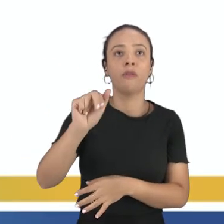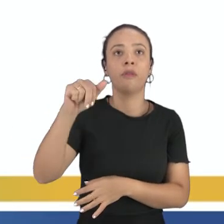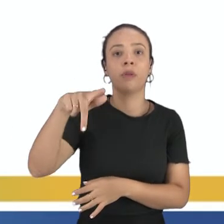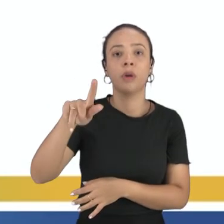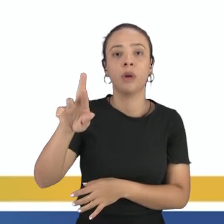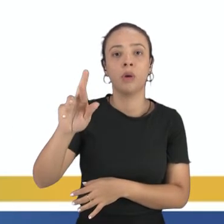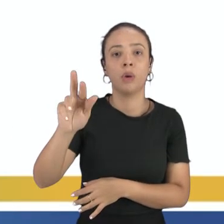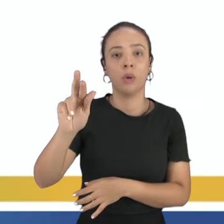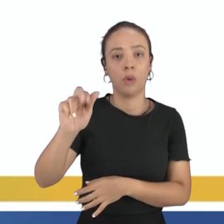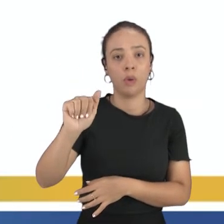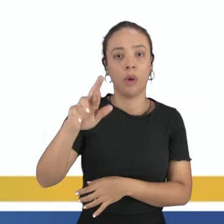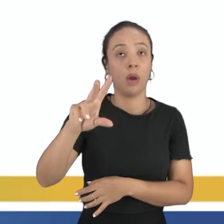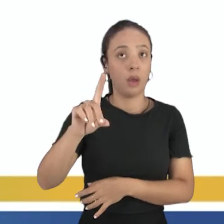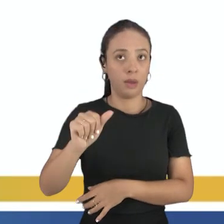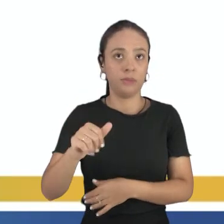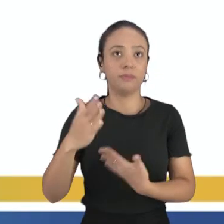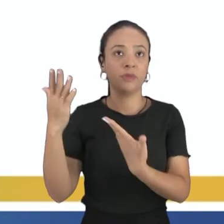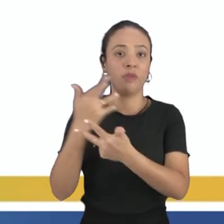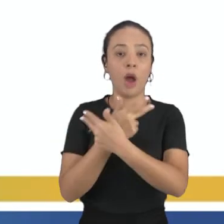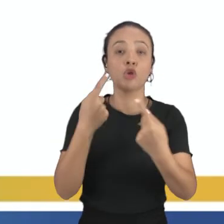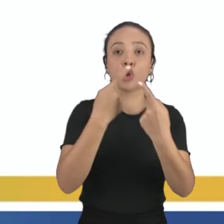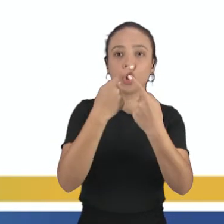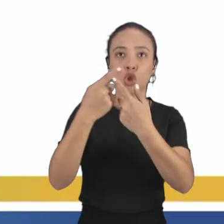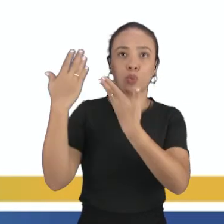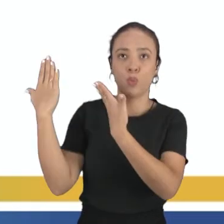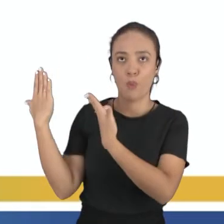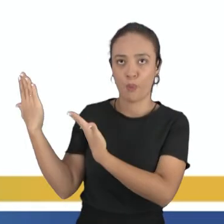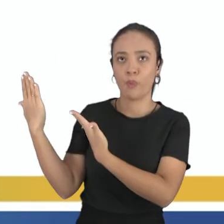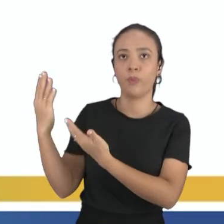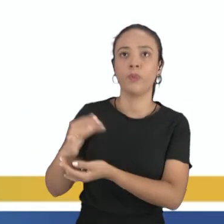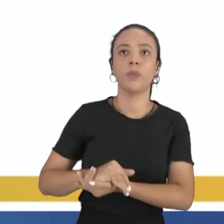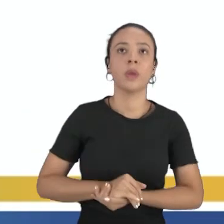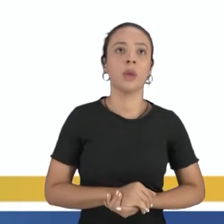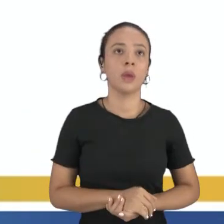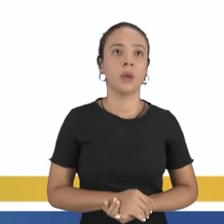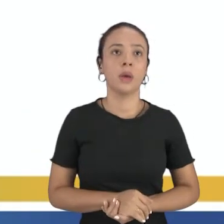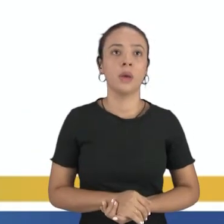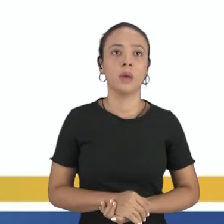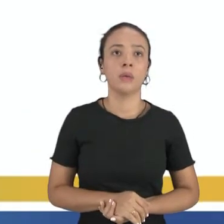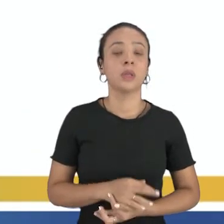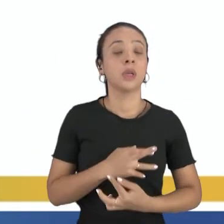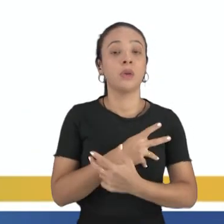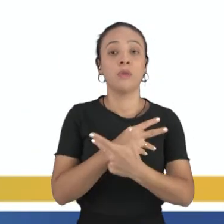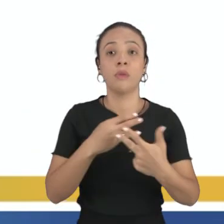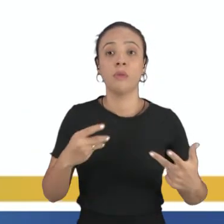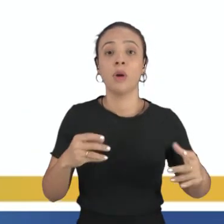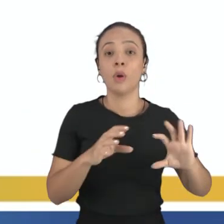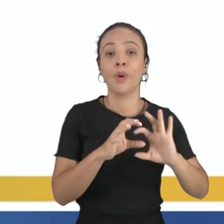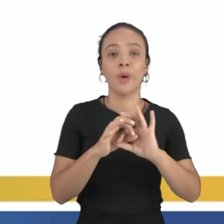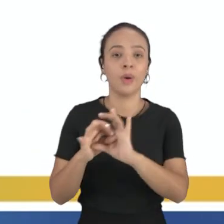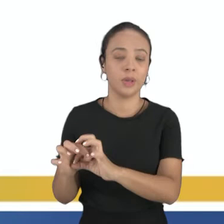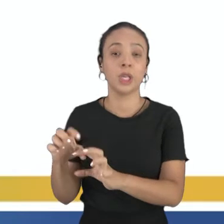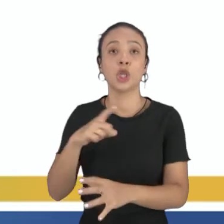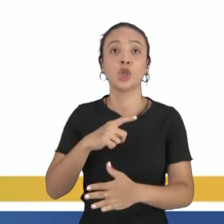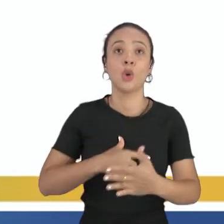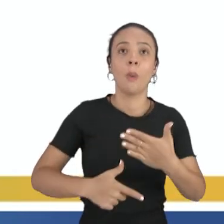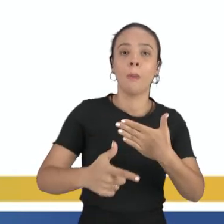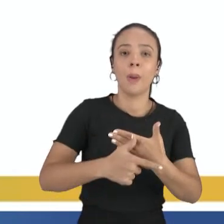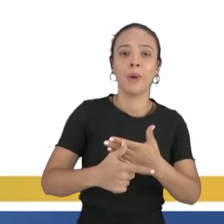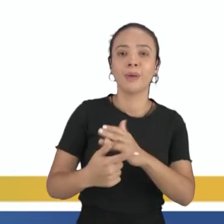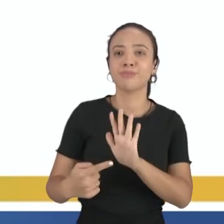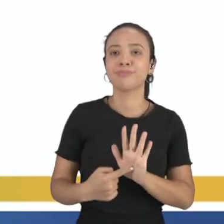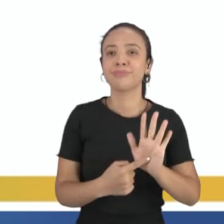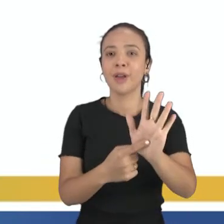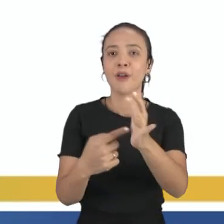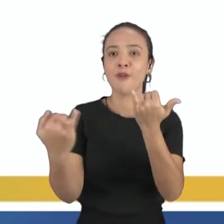expressionismo, fauvismo, cubismo, futurismo, dadaísmo e surrealismo. Essas foram vertentes que tinham o intuito de trazer inovação,